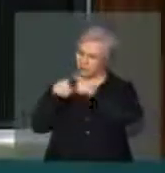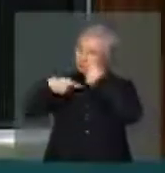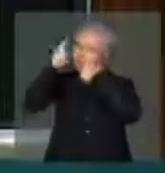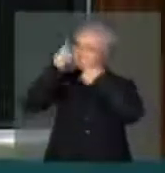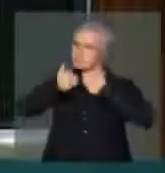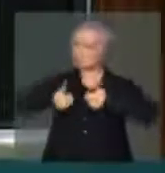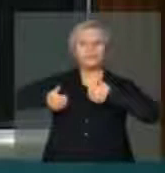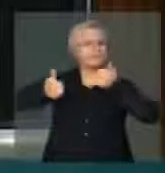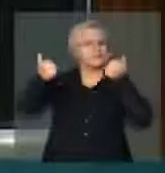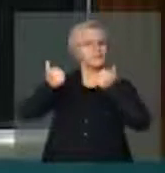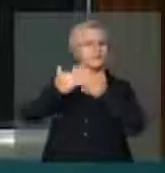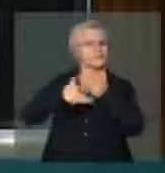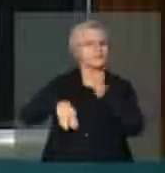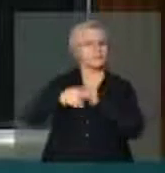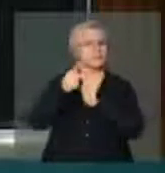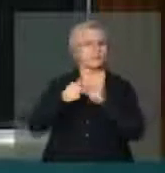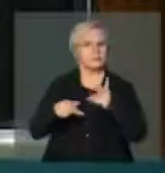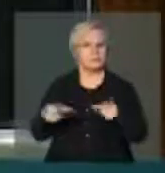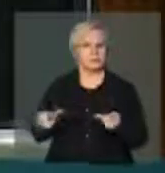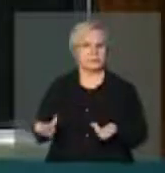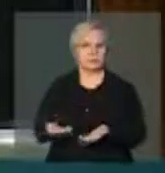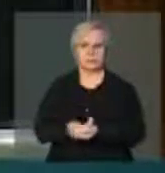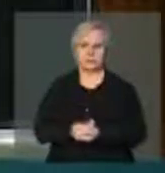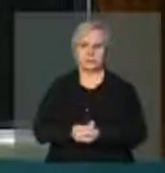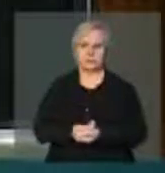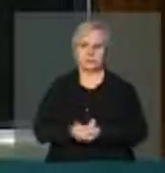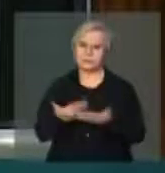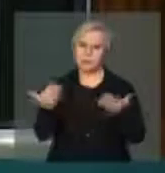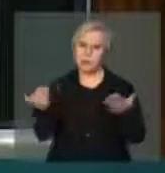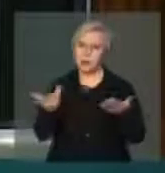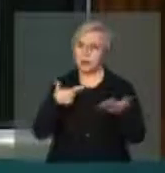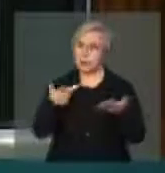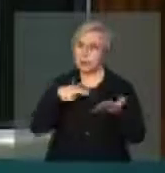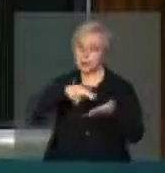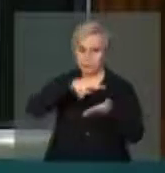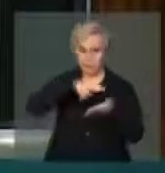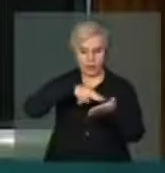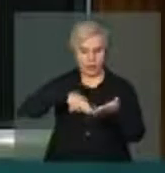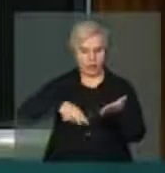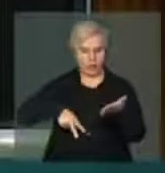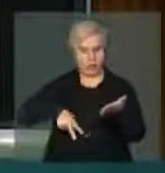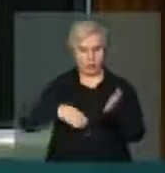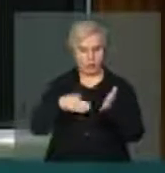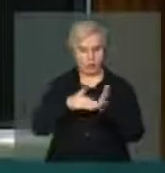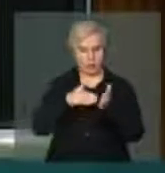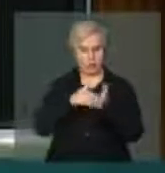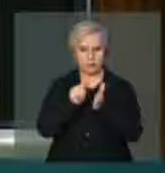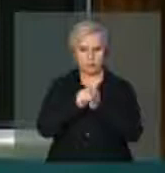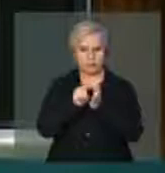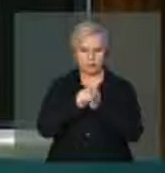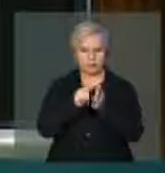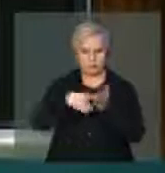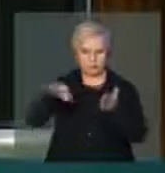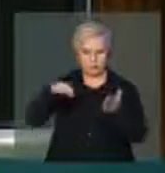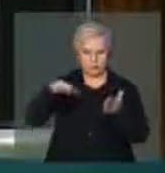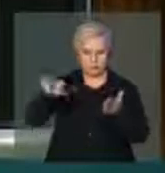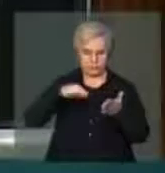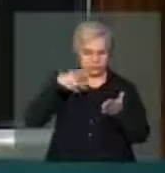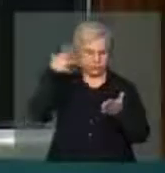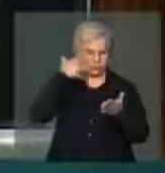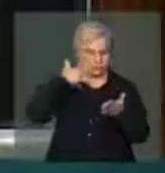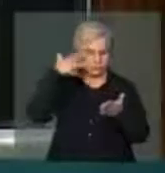quero apenas, nesses minutos que faltam, ler aqui a última página do